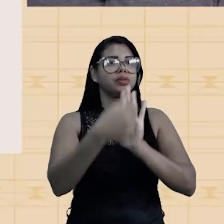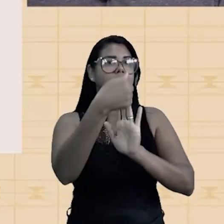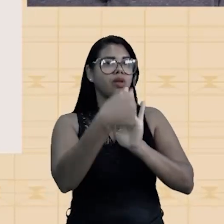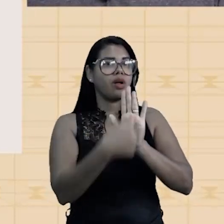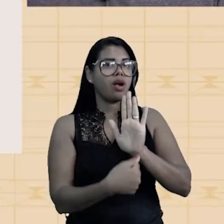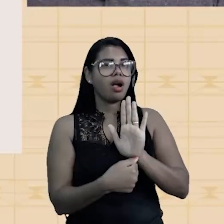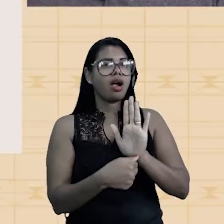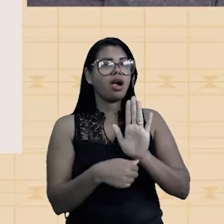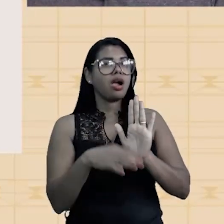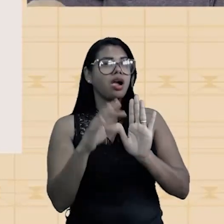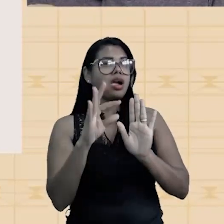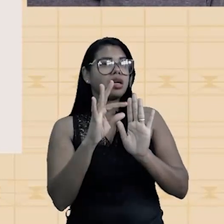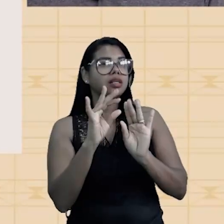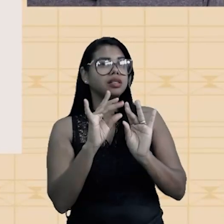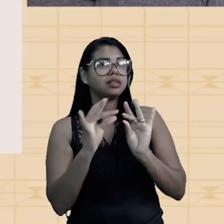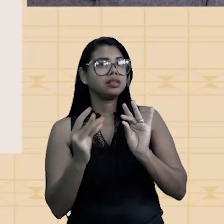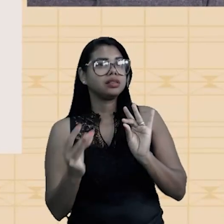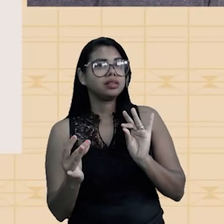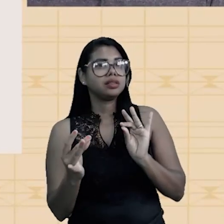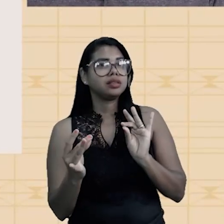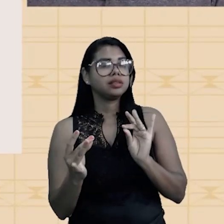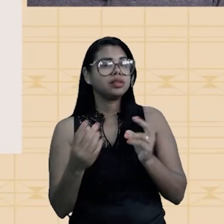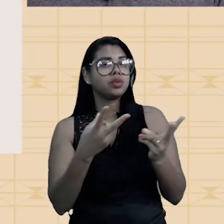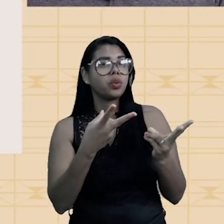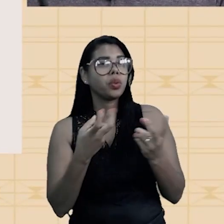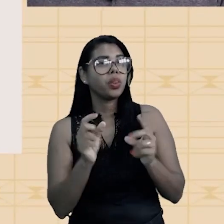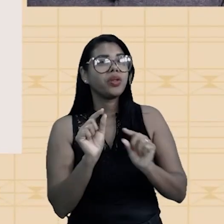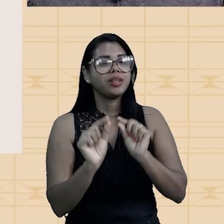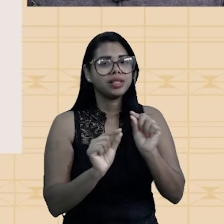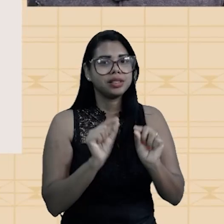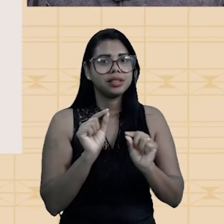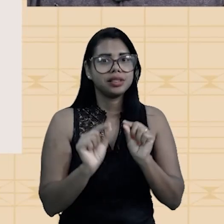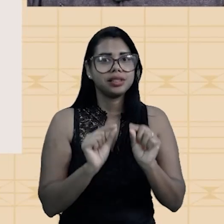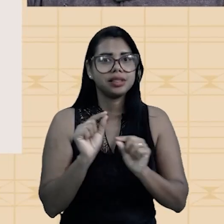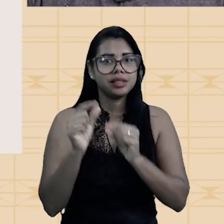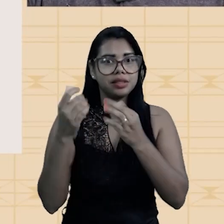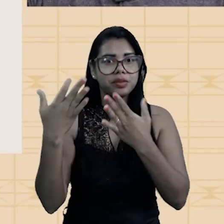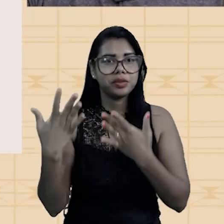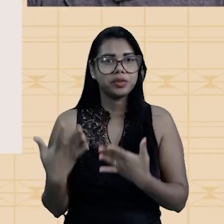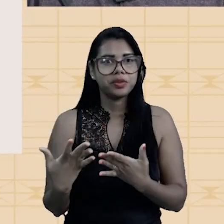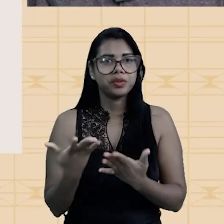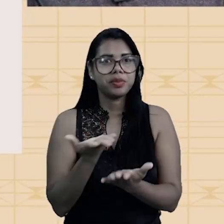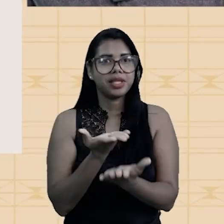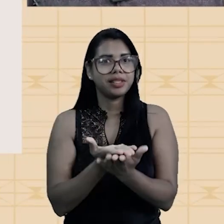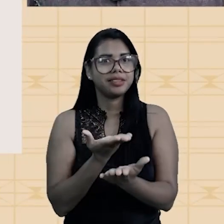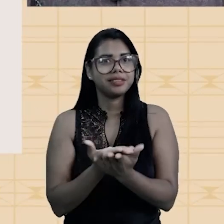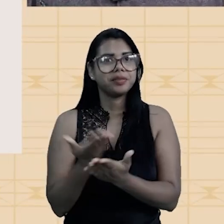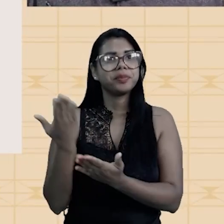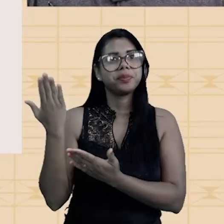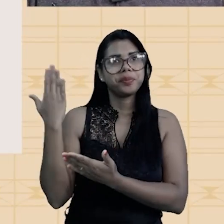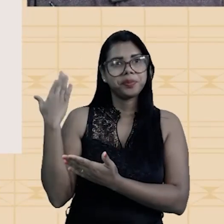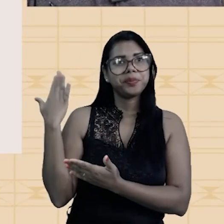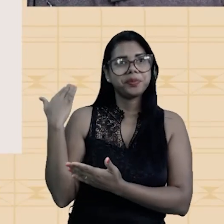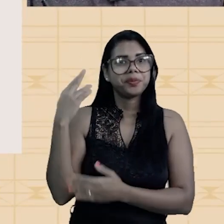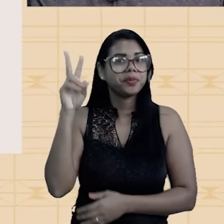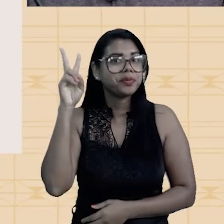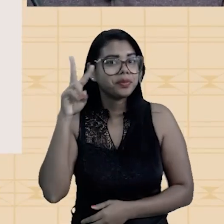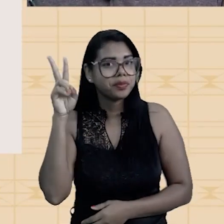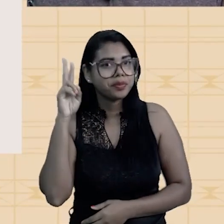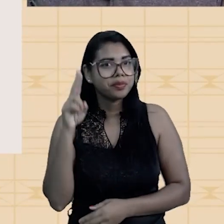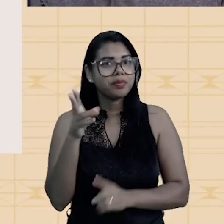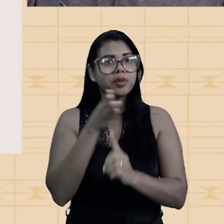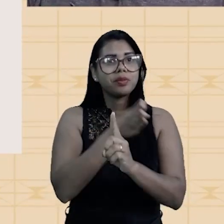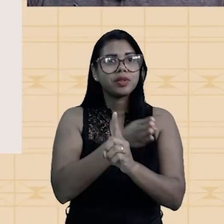está destacado ali, que eu destaquei, ó, nota-se que eu falei que isso aqui na aula anterior, que isso é um